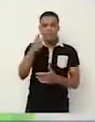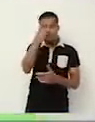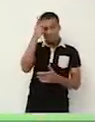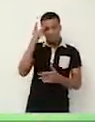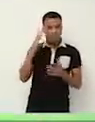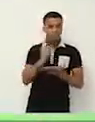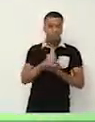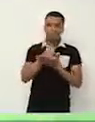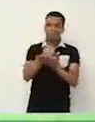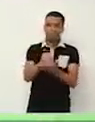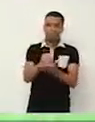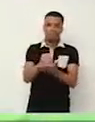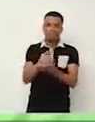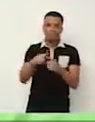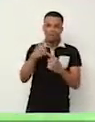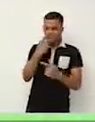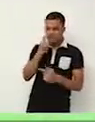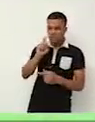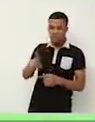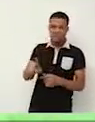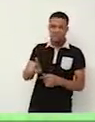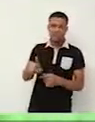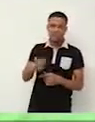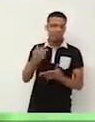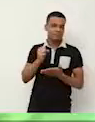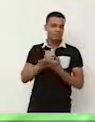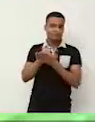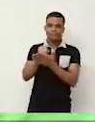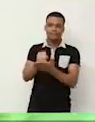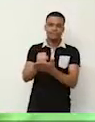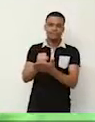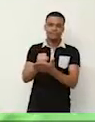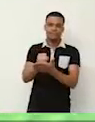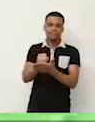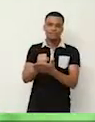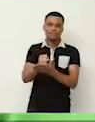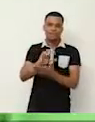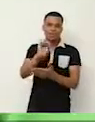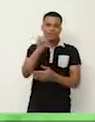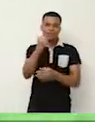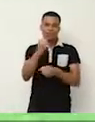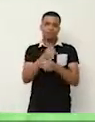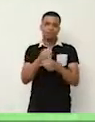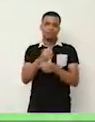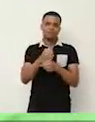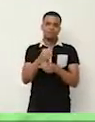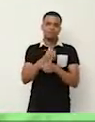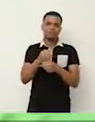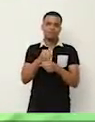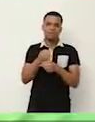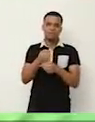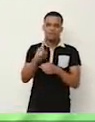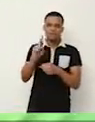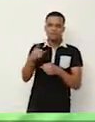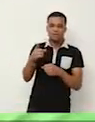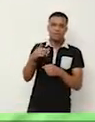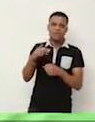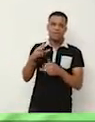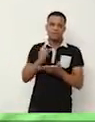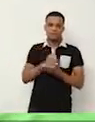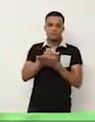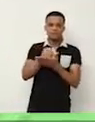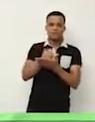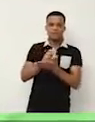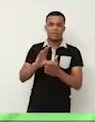não colabora, joga lixo, eles não colaboram, mas 8 anos o Chico ficou. Não passou a máquina uma